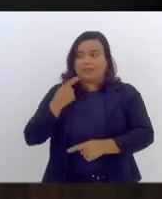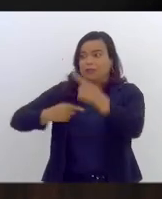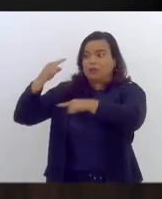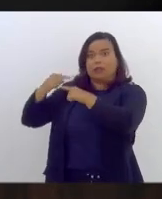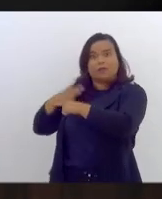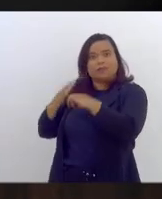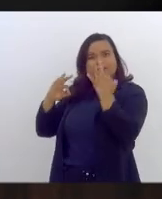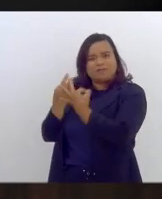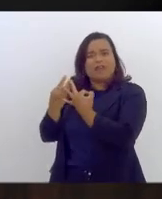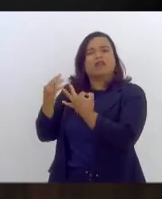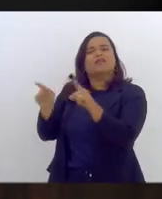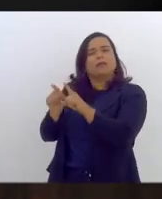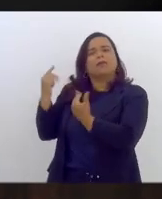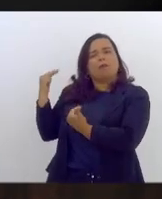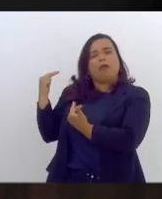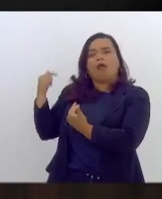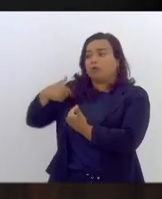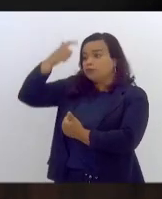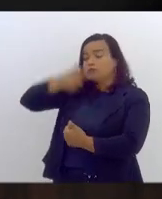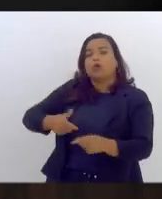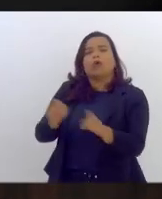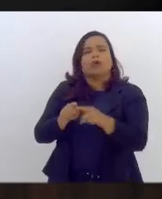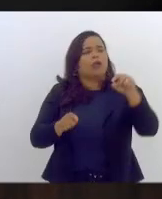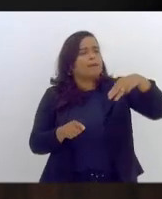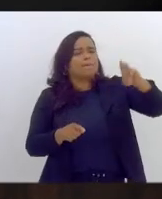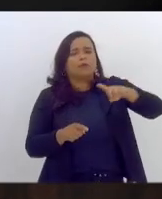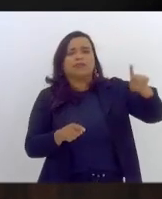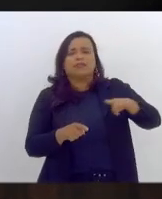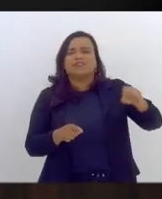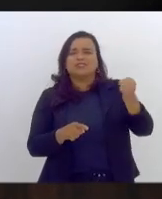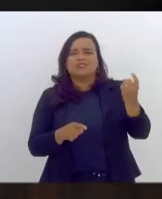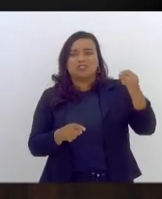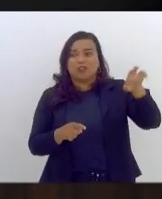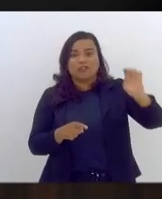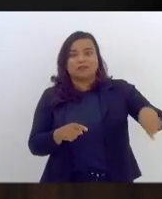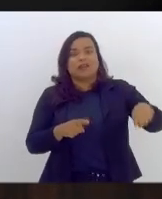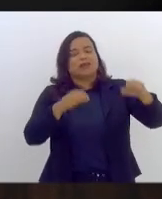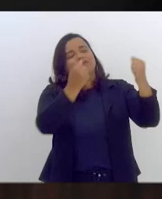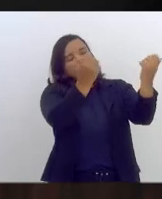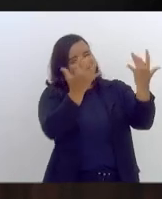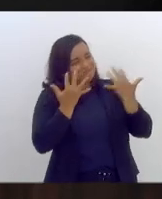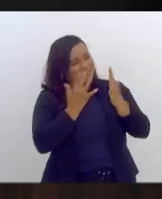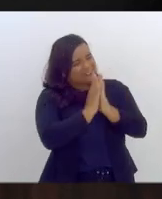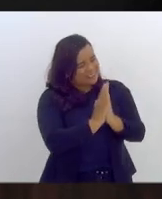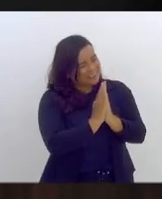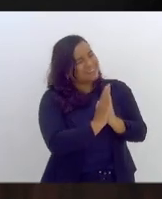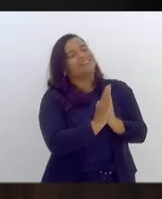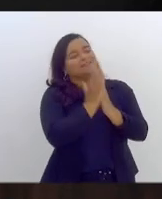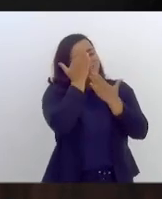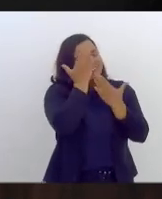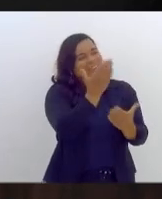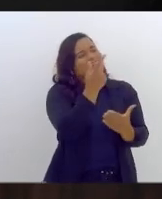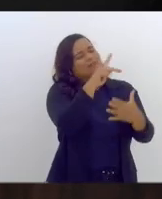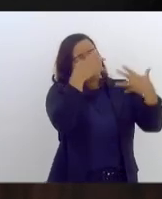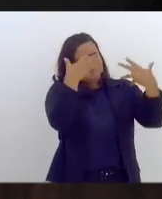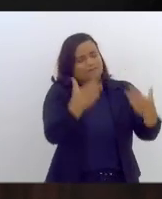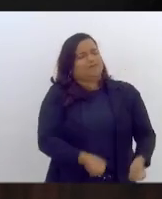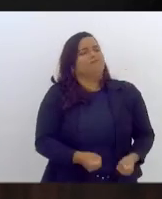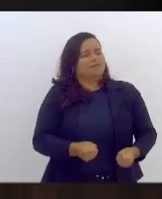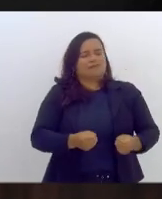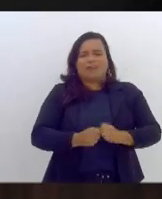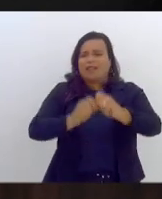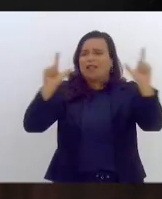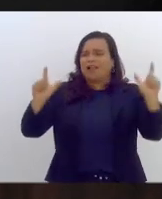ancestrais foram. Eu sou porque Muniz Sodré é. A bênção, Muniz. Muito obrigada por ter aberto tantas